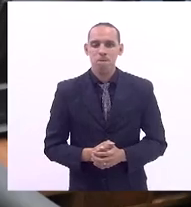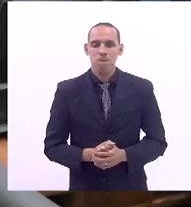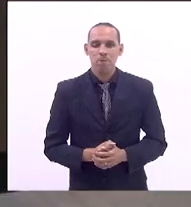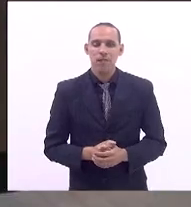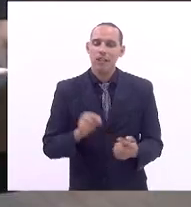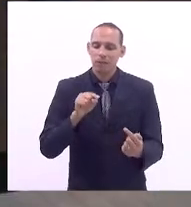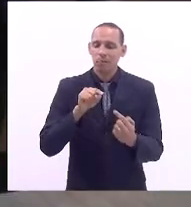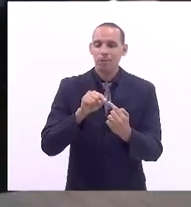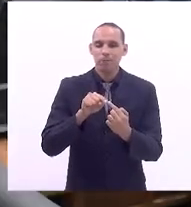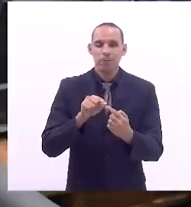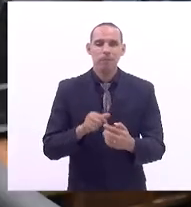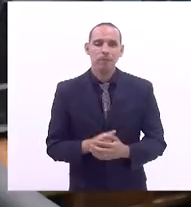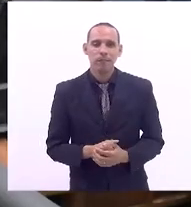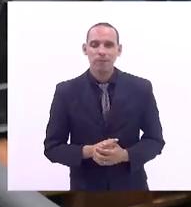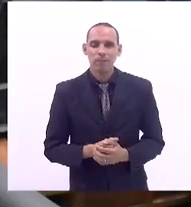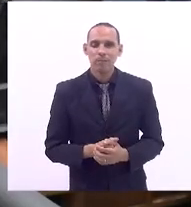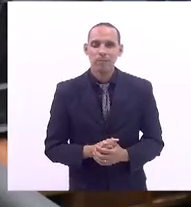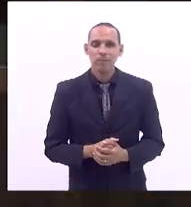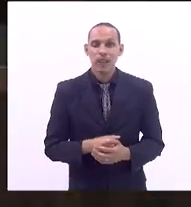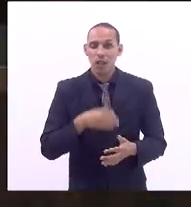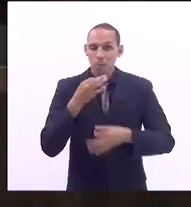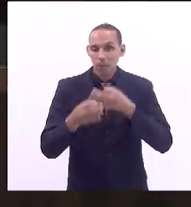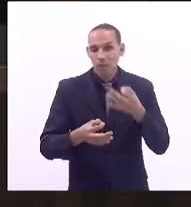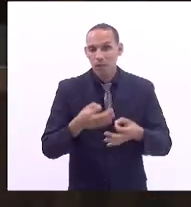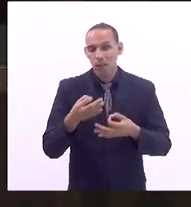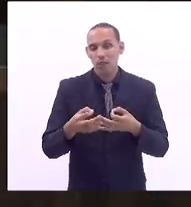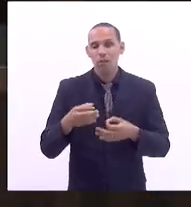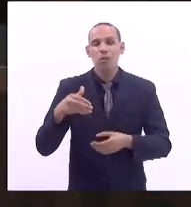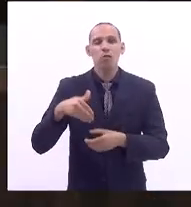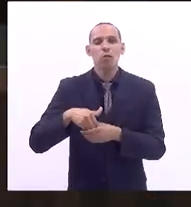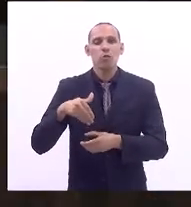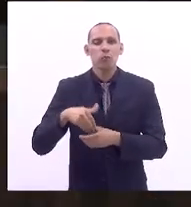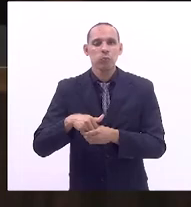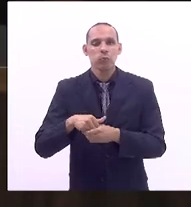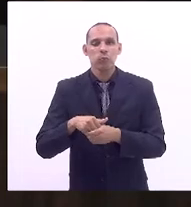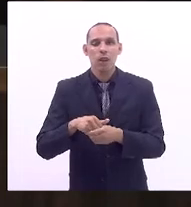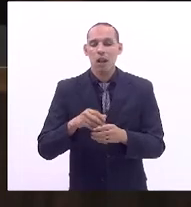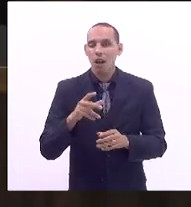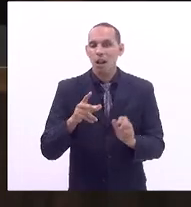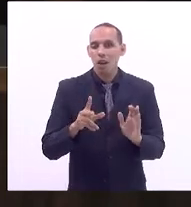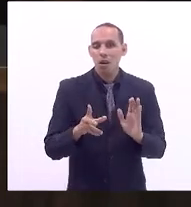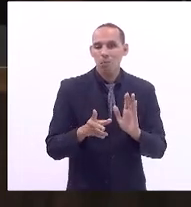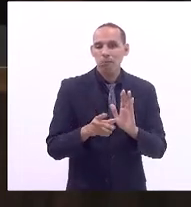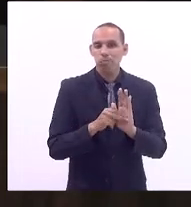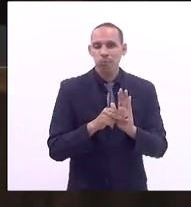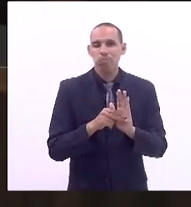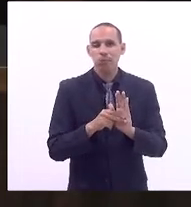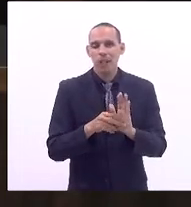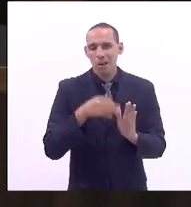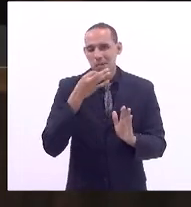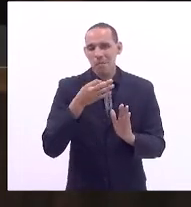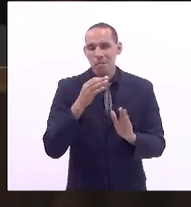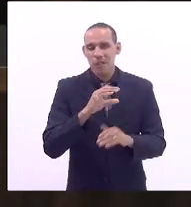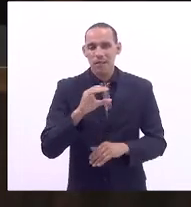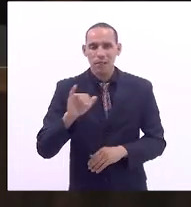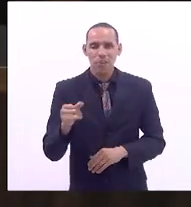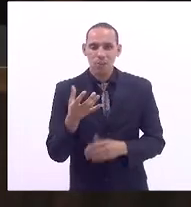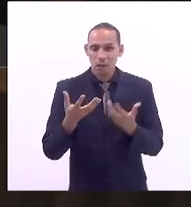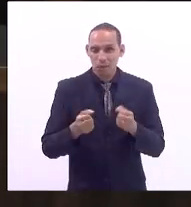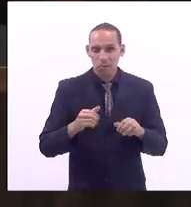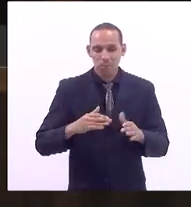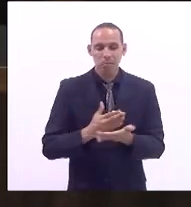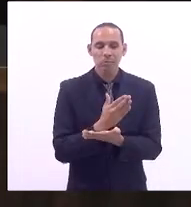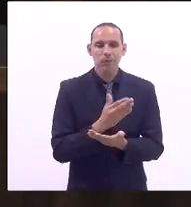é favorável os pareceres emitidos em votação parecer da comissão de condição Justiça com emenda seus que a própria descrição